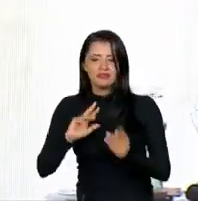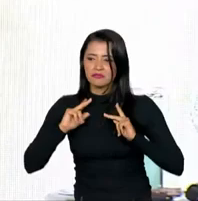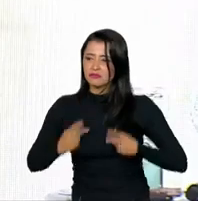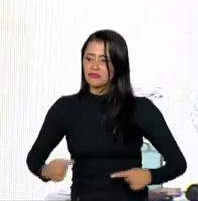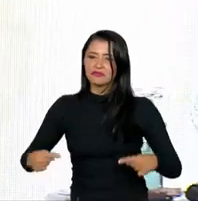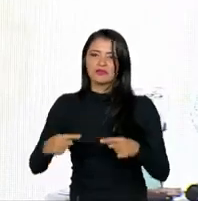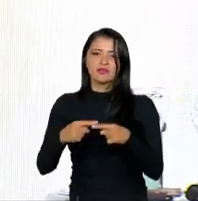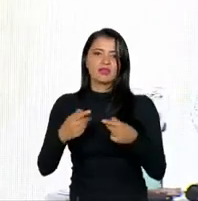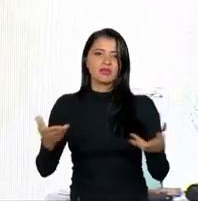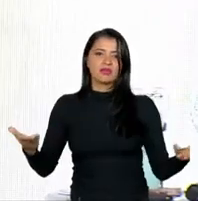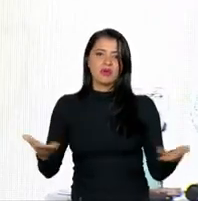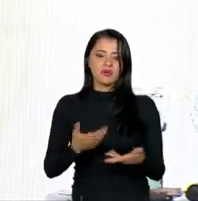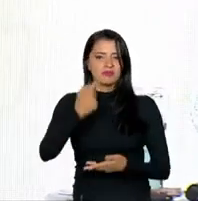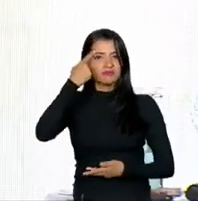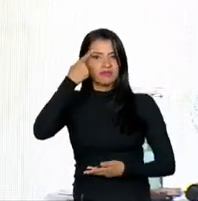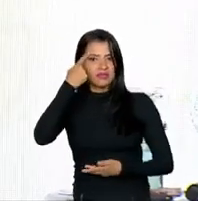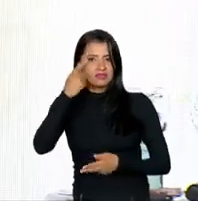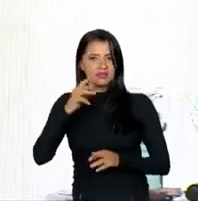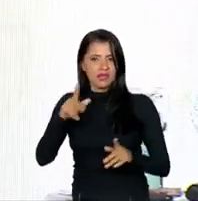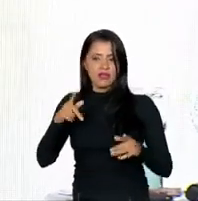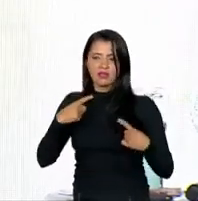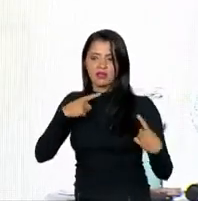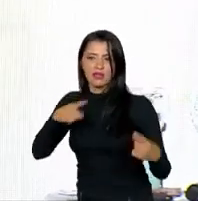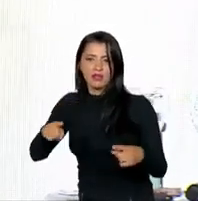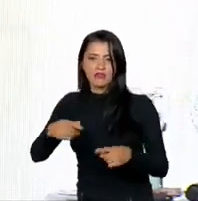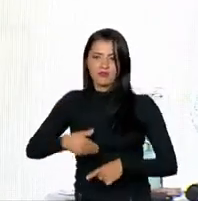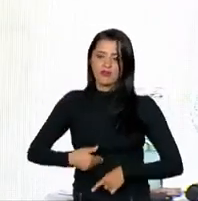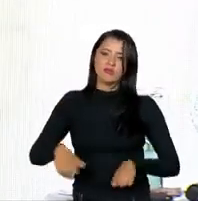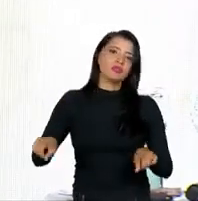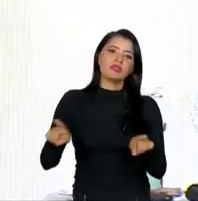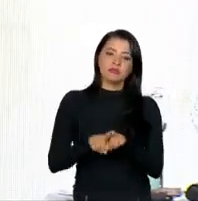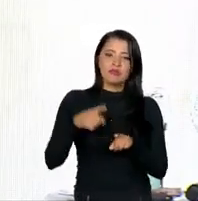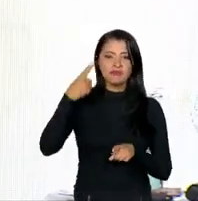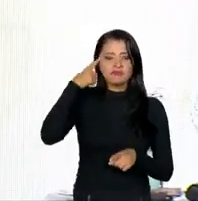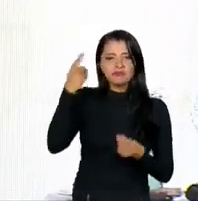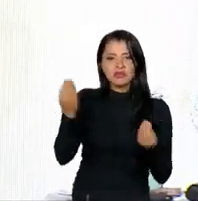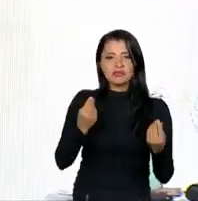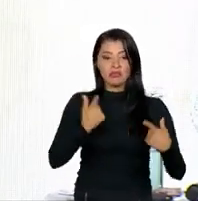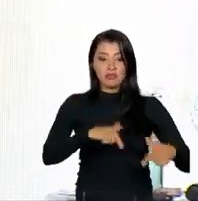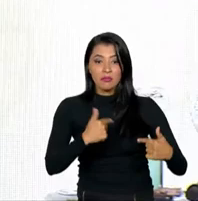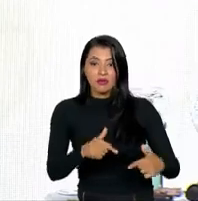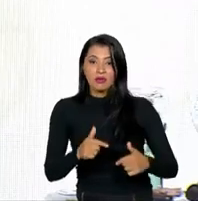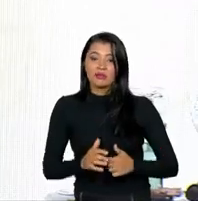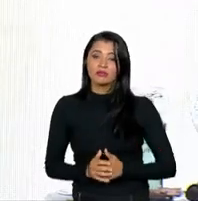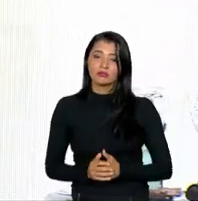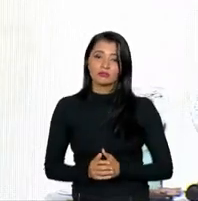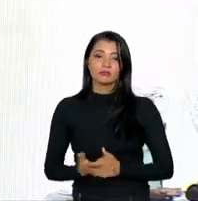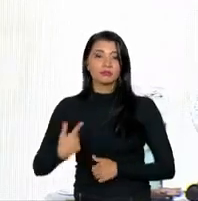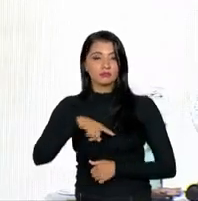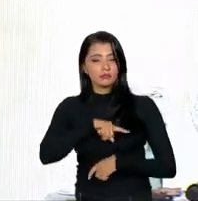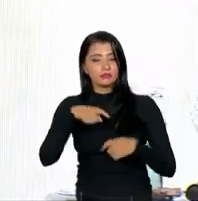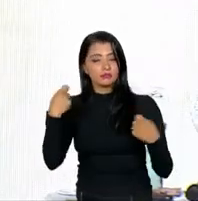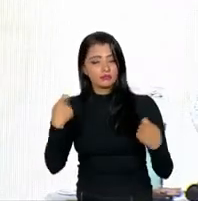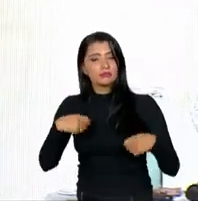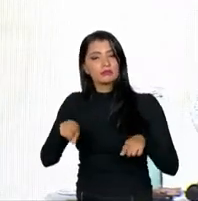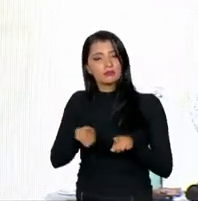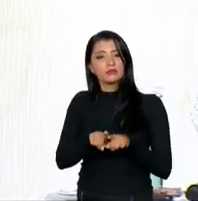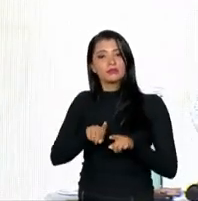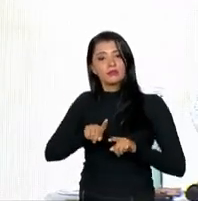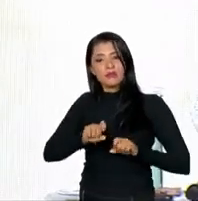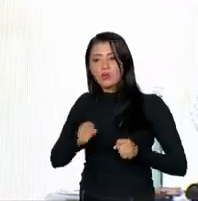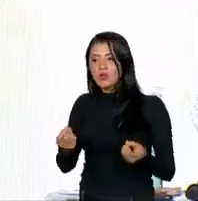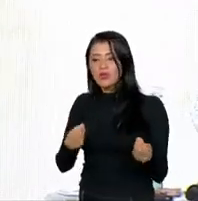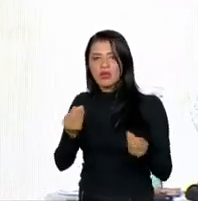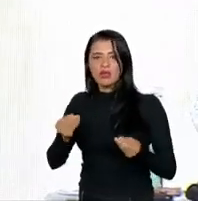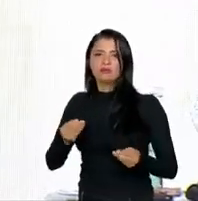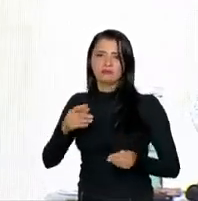humanitário, eu diria, para pensar não só no combate à fome, mas também pensar em empregabilidade, a gente também precisa reforçar cada vez mais,